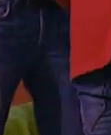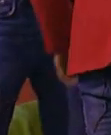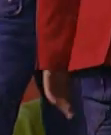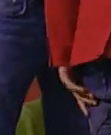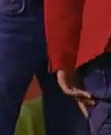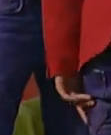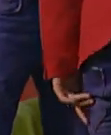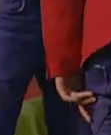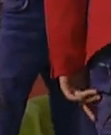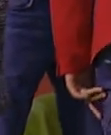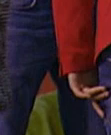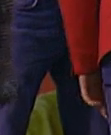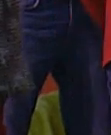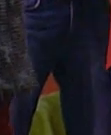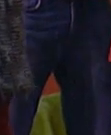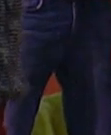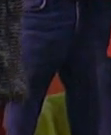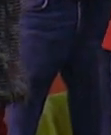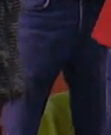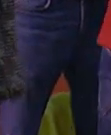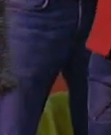Para casa. Ei!